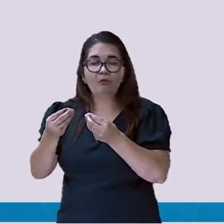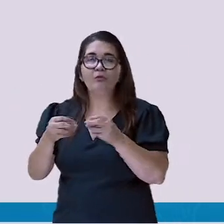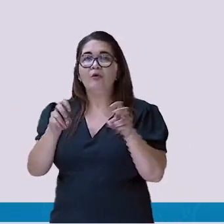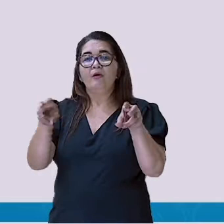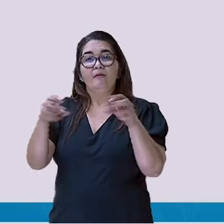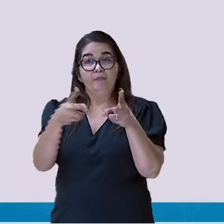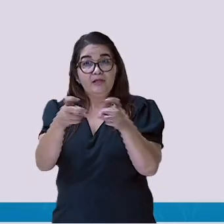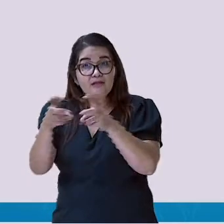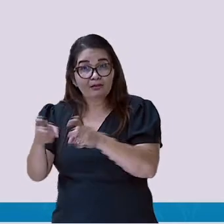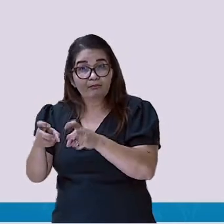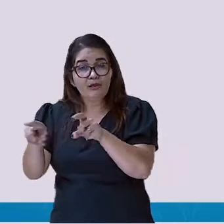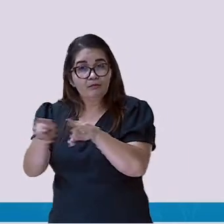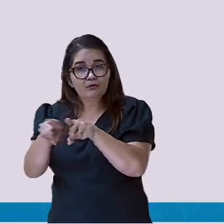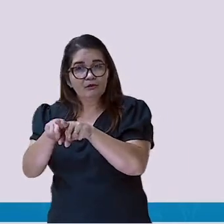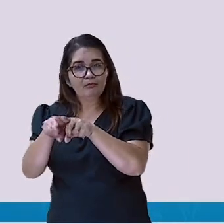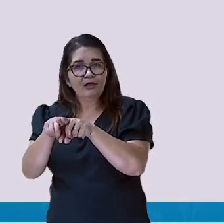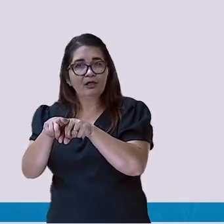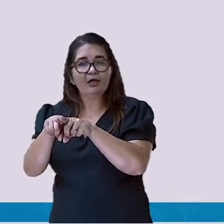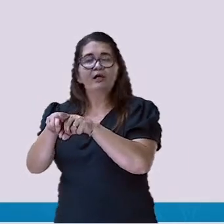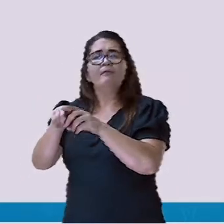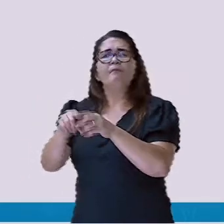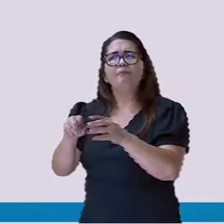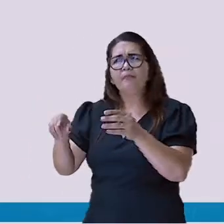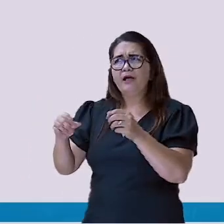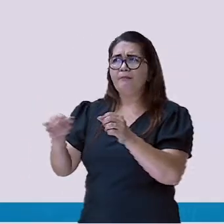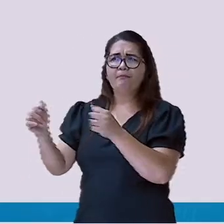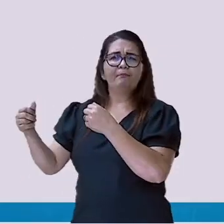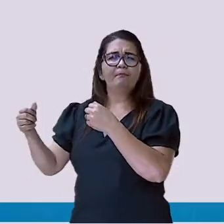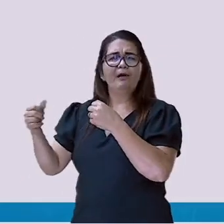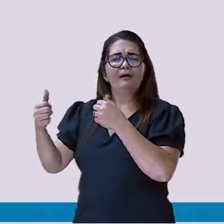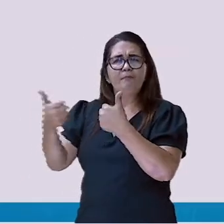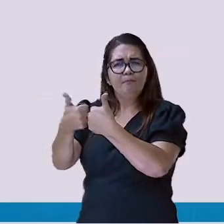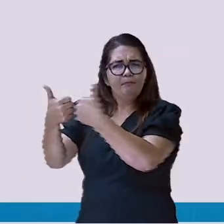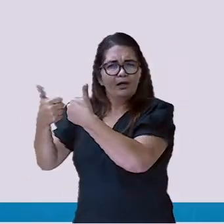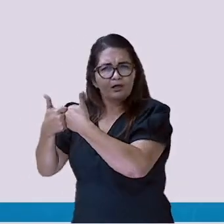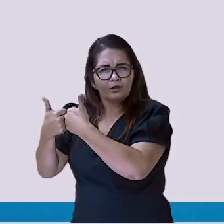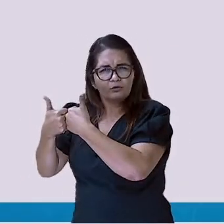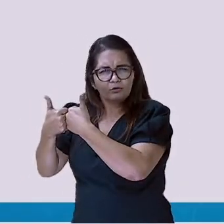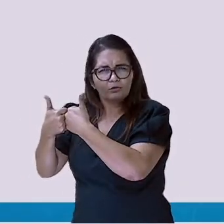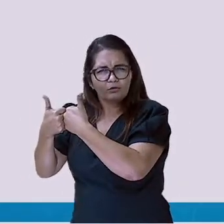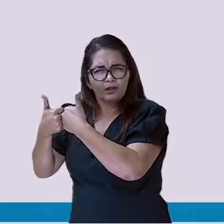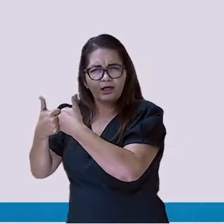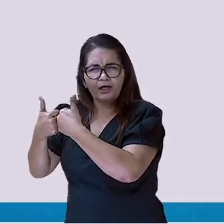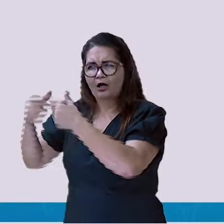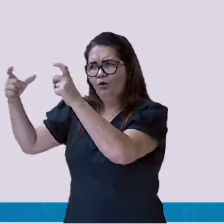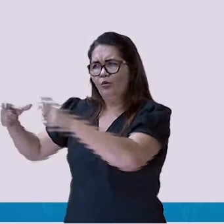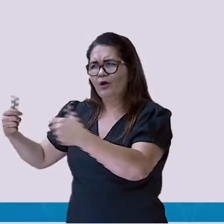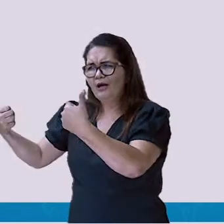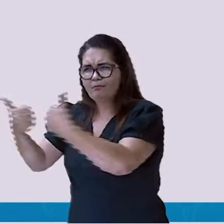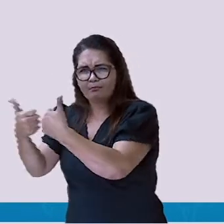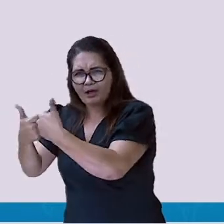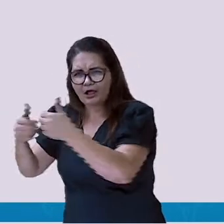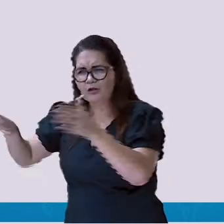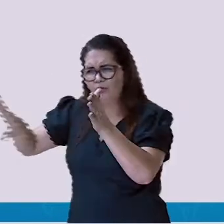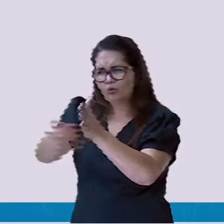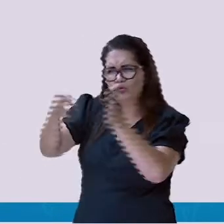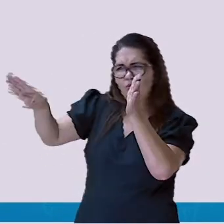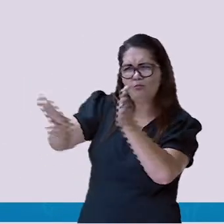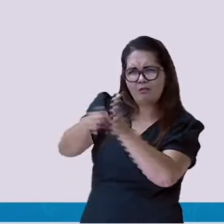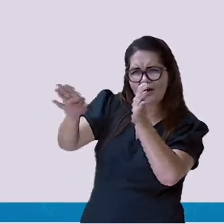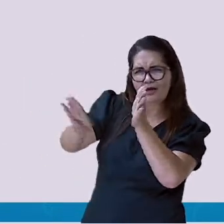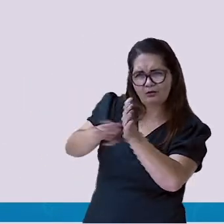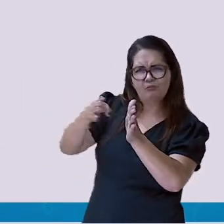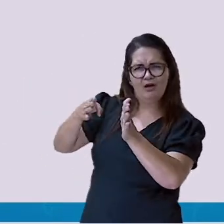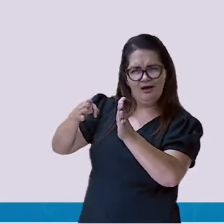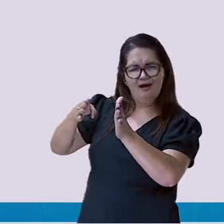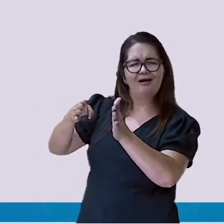próxima ao mar. E essa mata era muito fácil de você pegar aqui a madeira, inclusive,